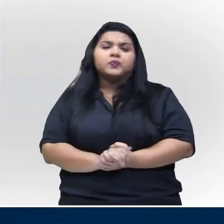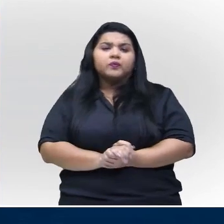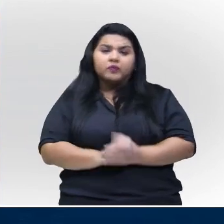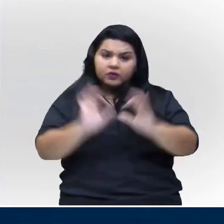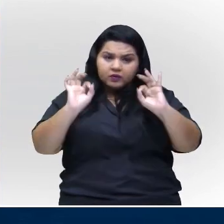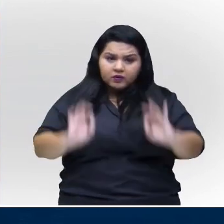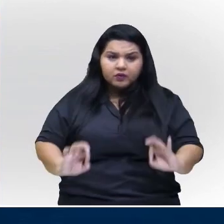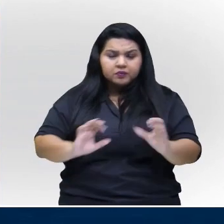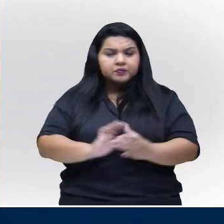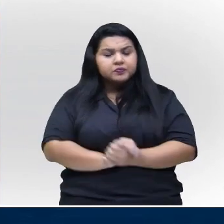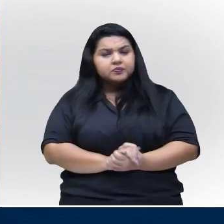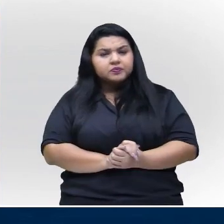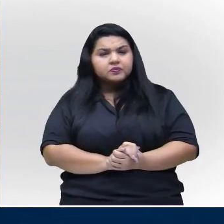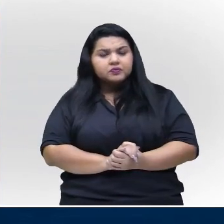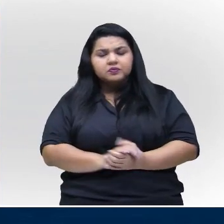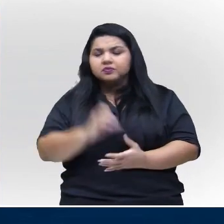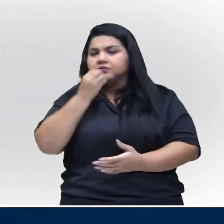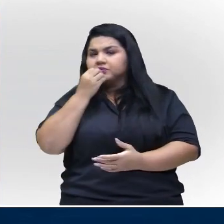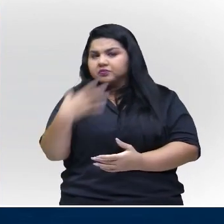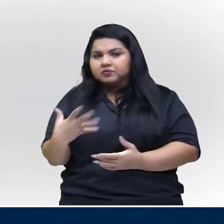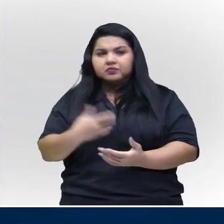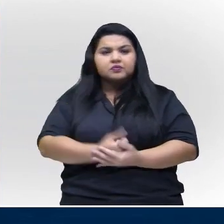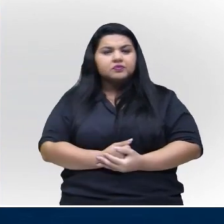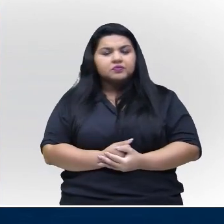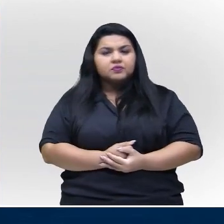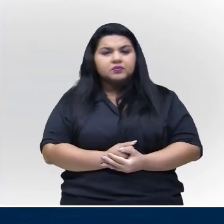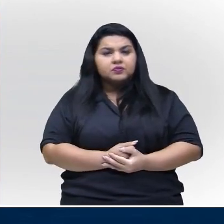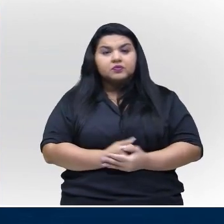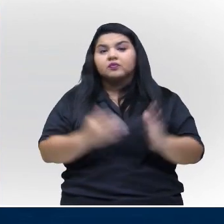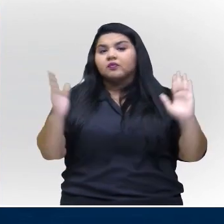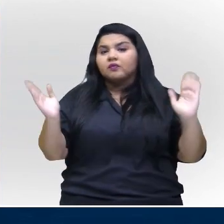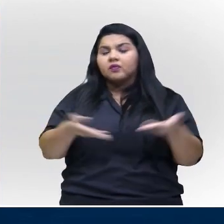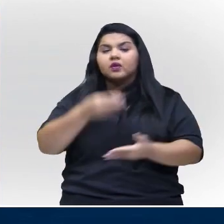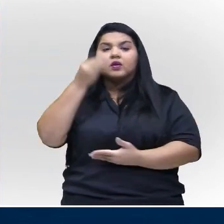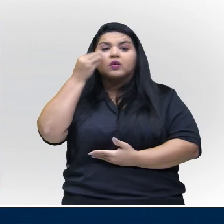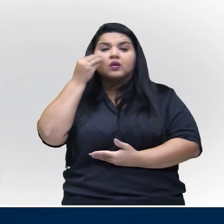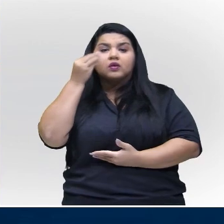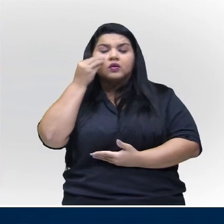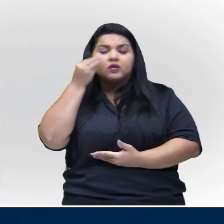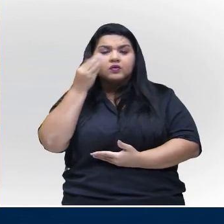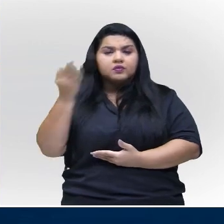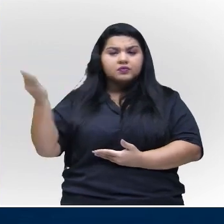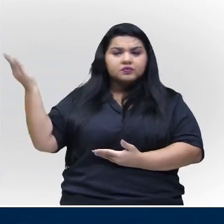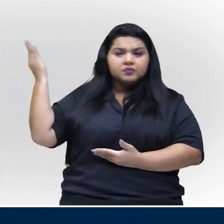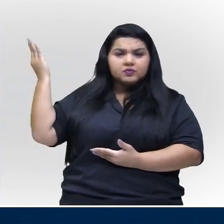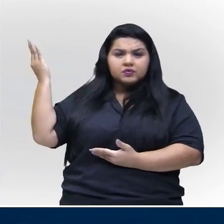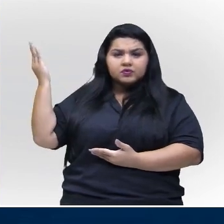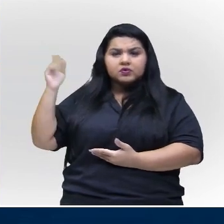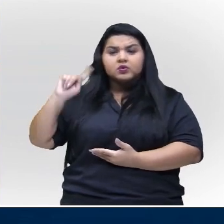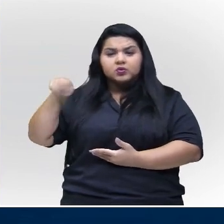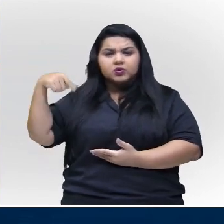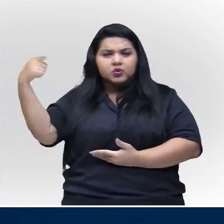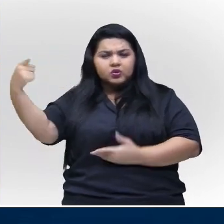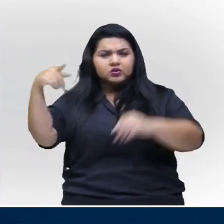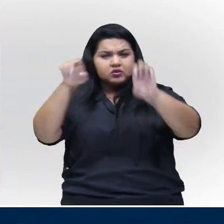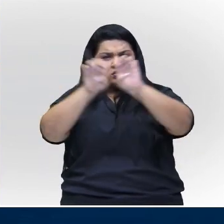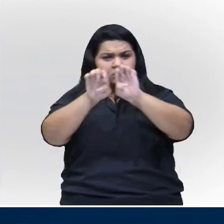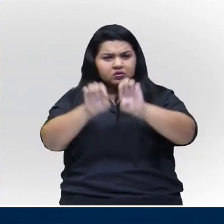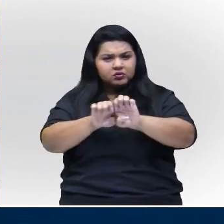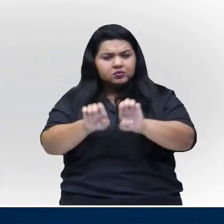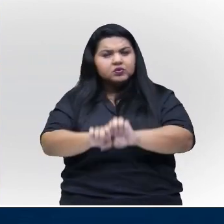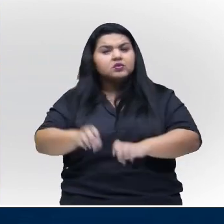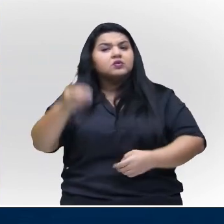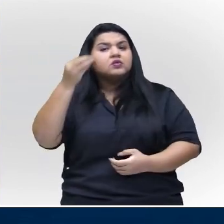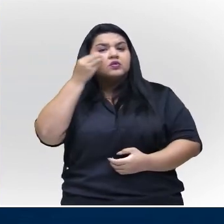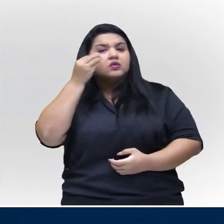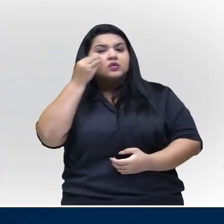certo? Muito bem. Observando aí os peroxissomos, e a próxima estrutura que a gente observa